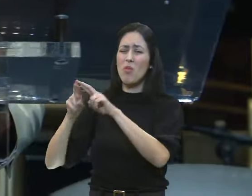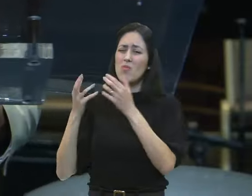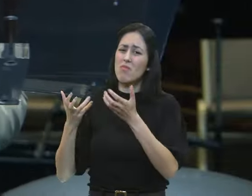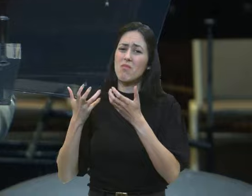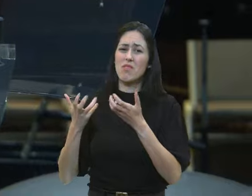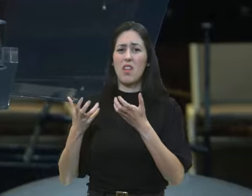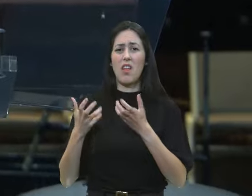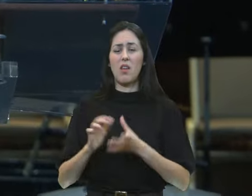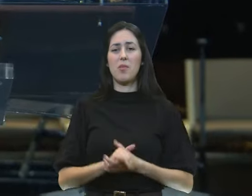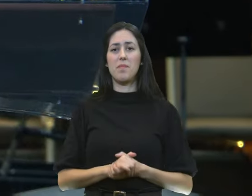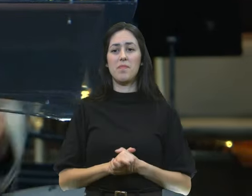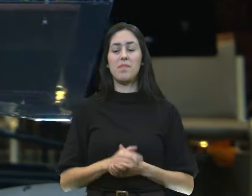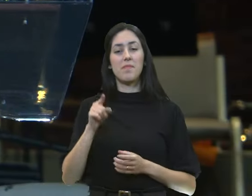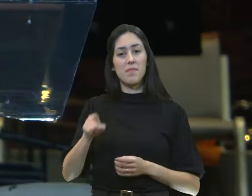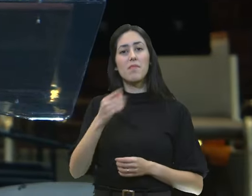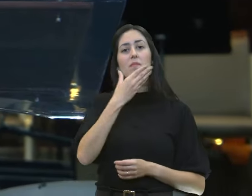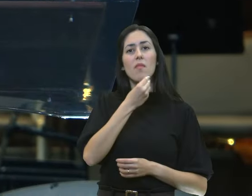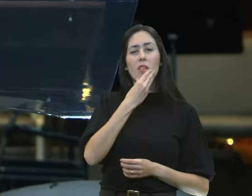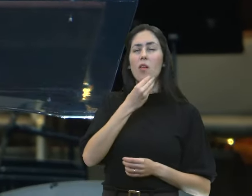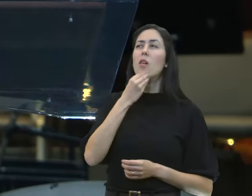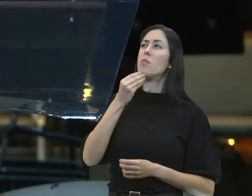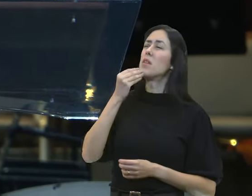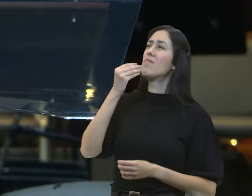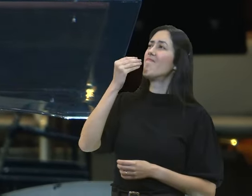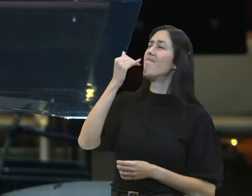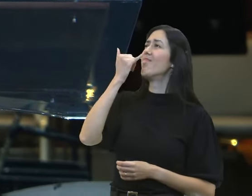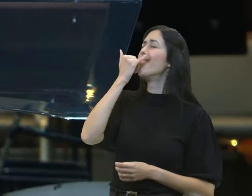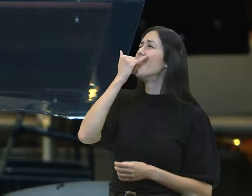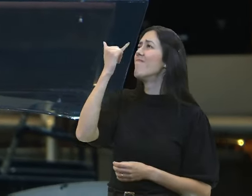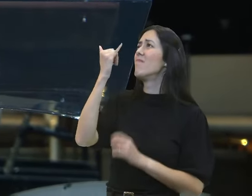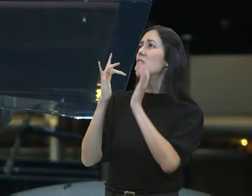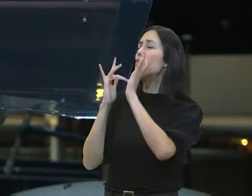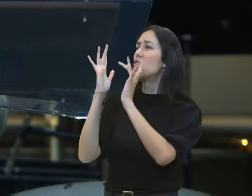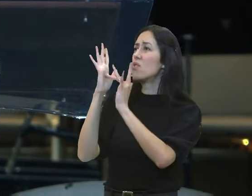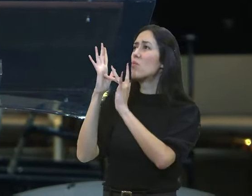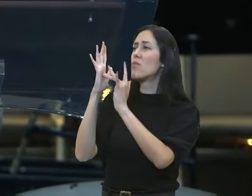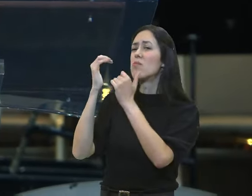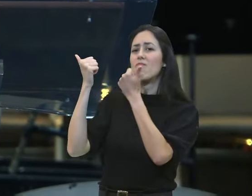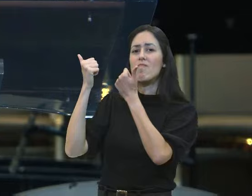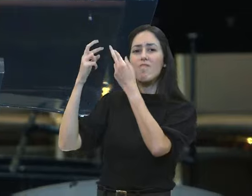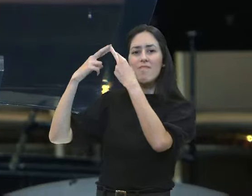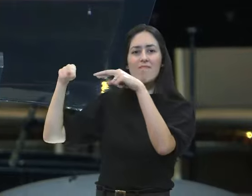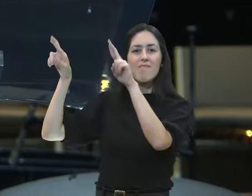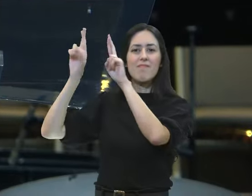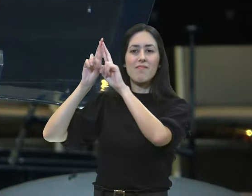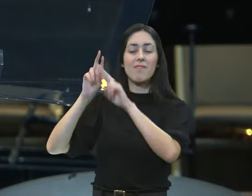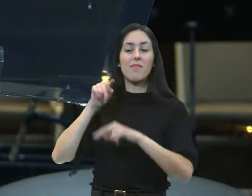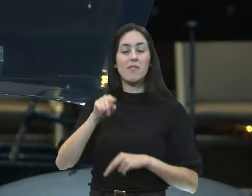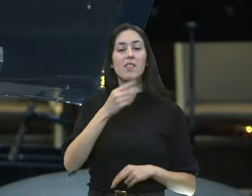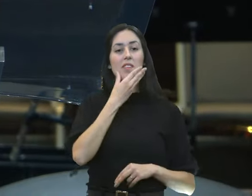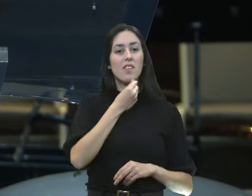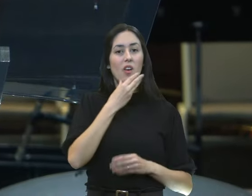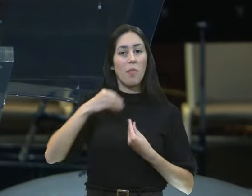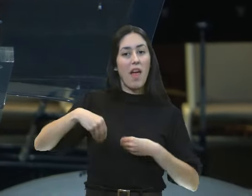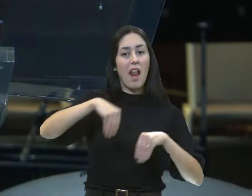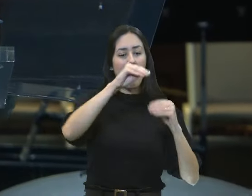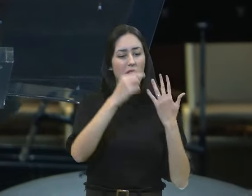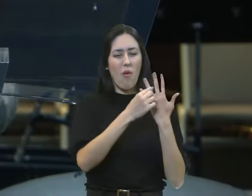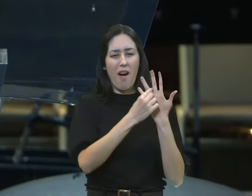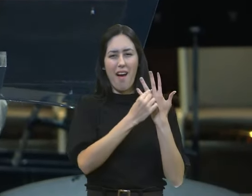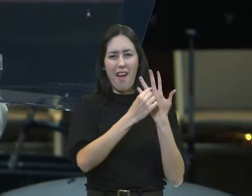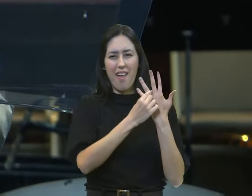ele se acerta com Jesus, e ele levou a aliança dele,